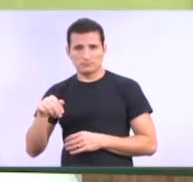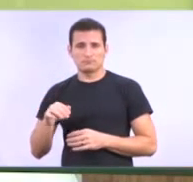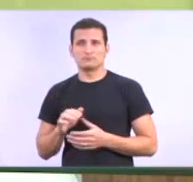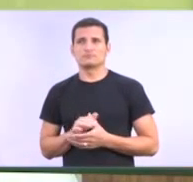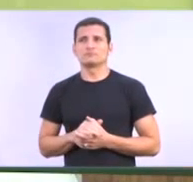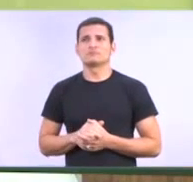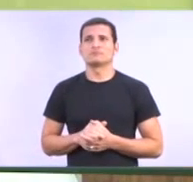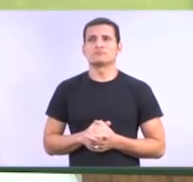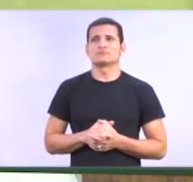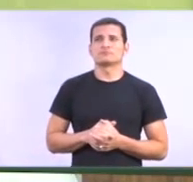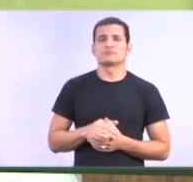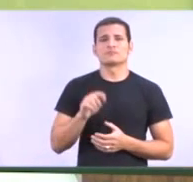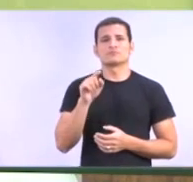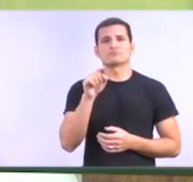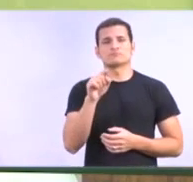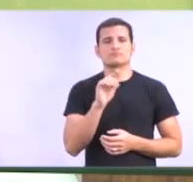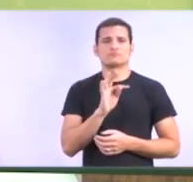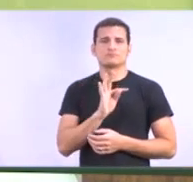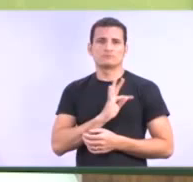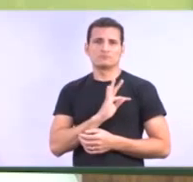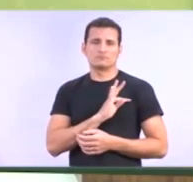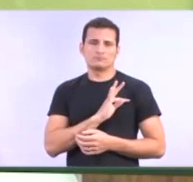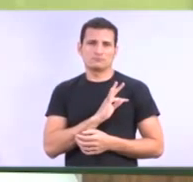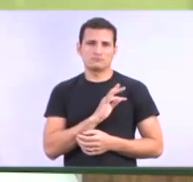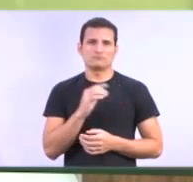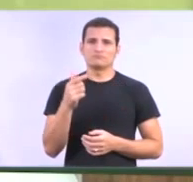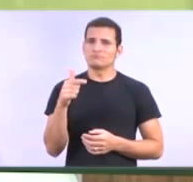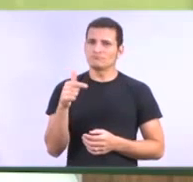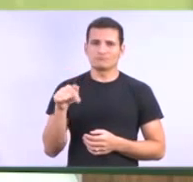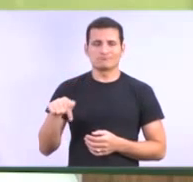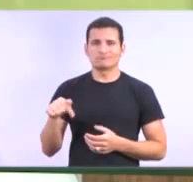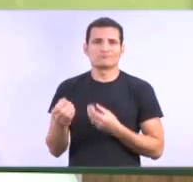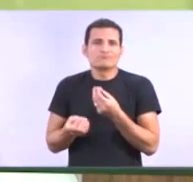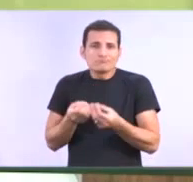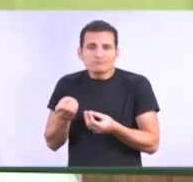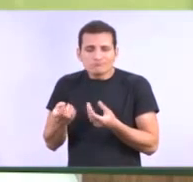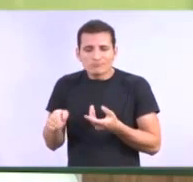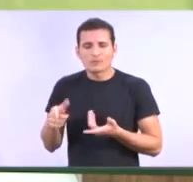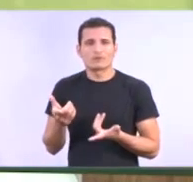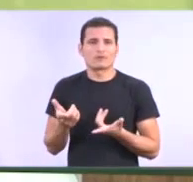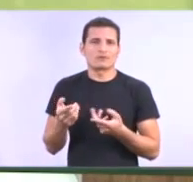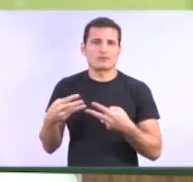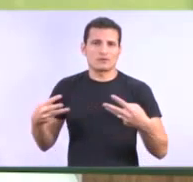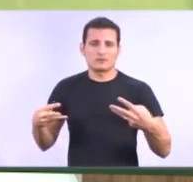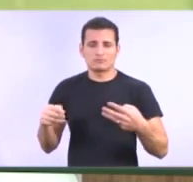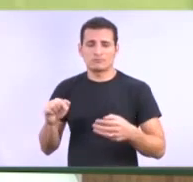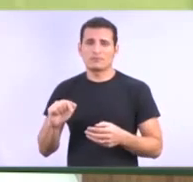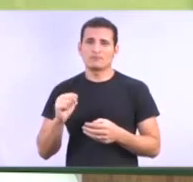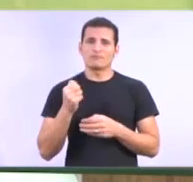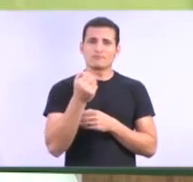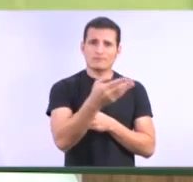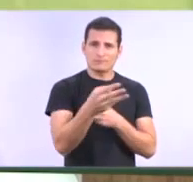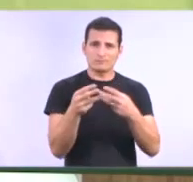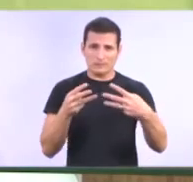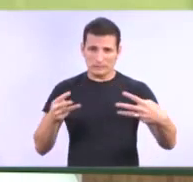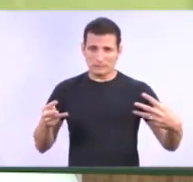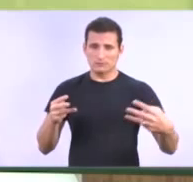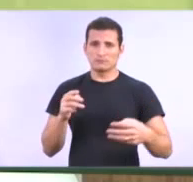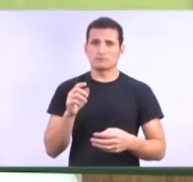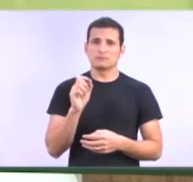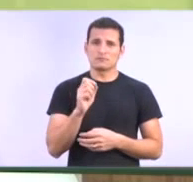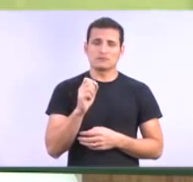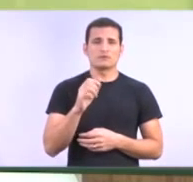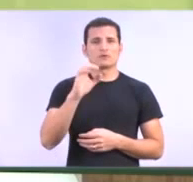tem, você técnico, né, não vai ter mais o controle da rede. Esse controle daí para frente passa agora a ser